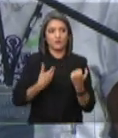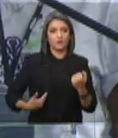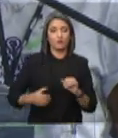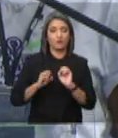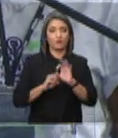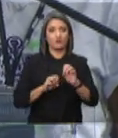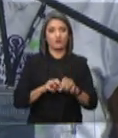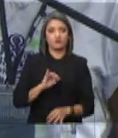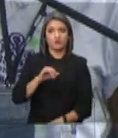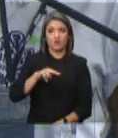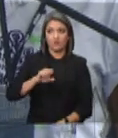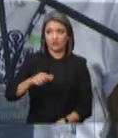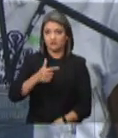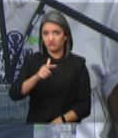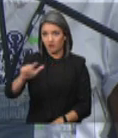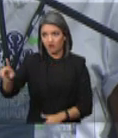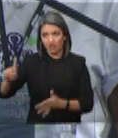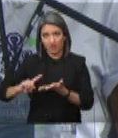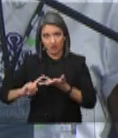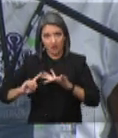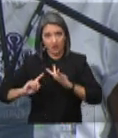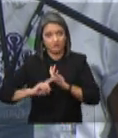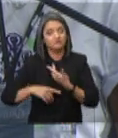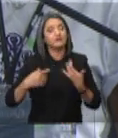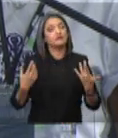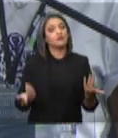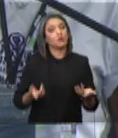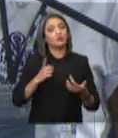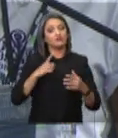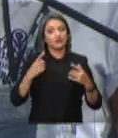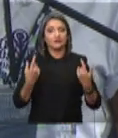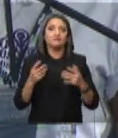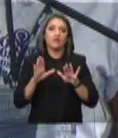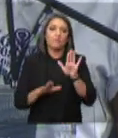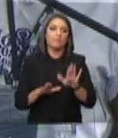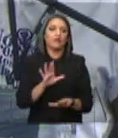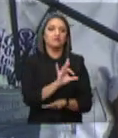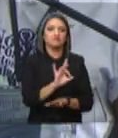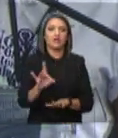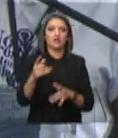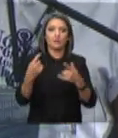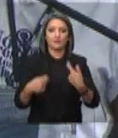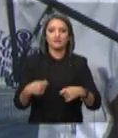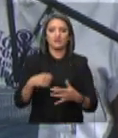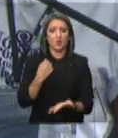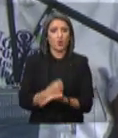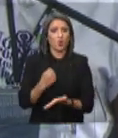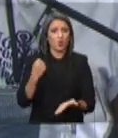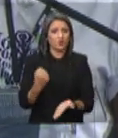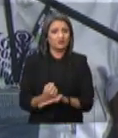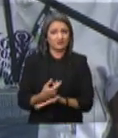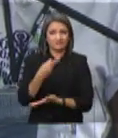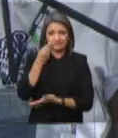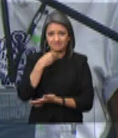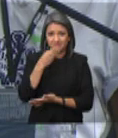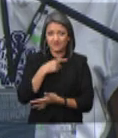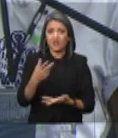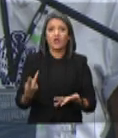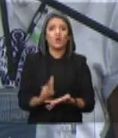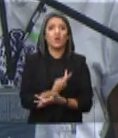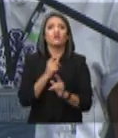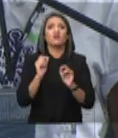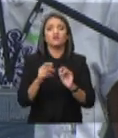Social e tantos outros mais a partir das necessidades do sujeito contratos precários ocasionam uma rotatividade